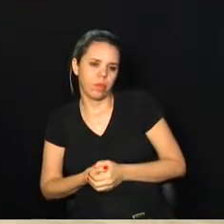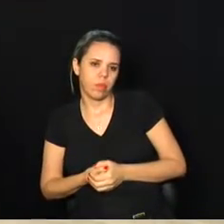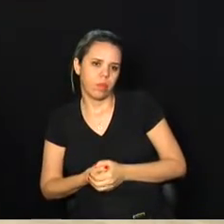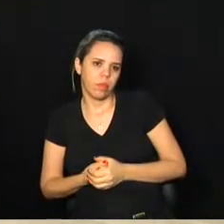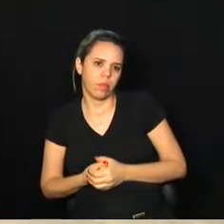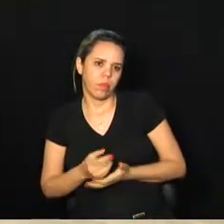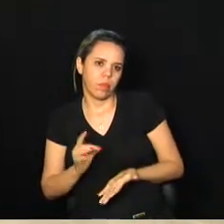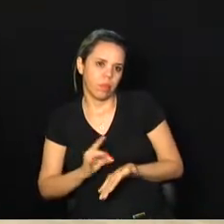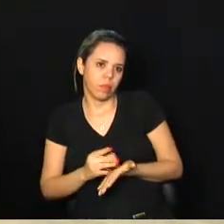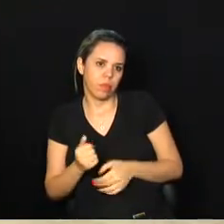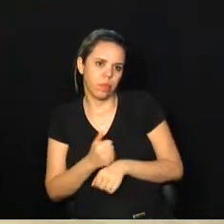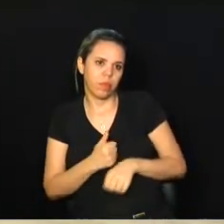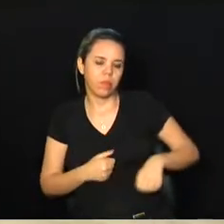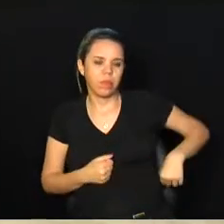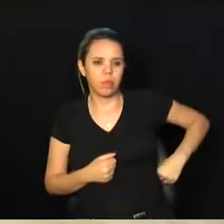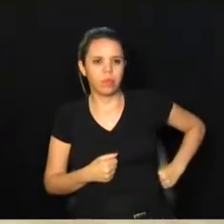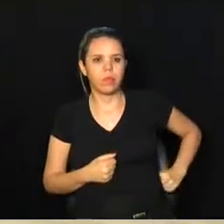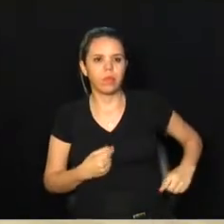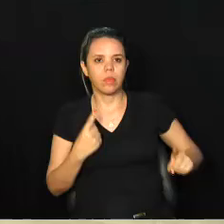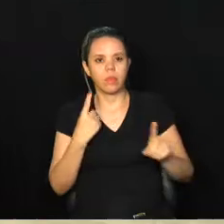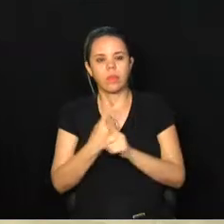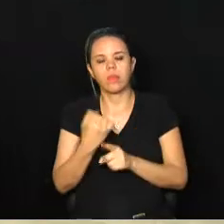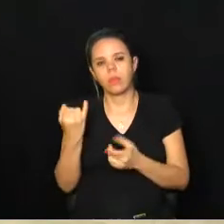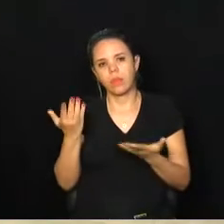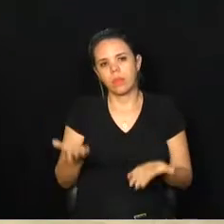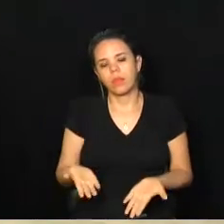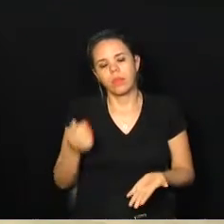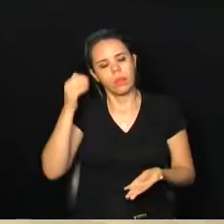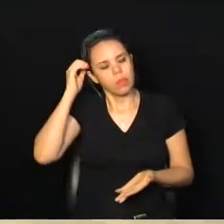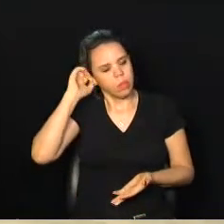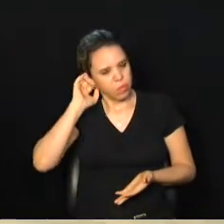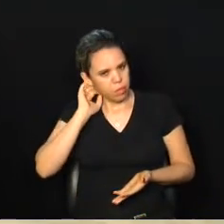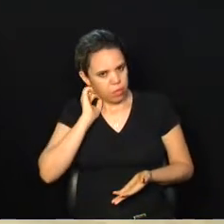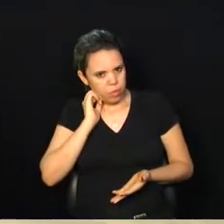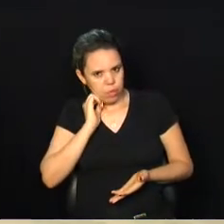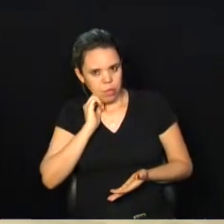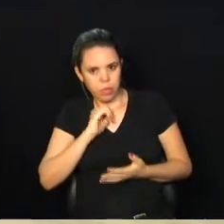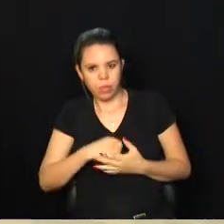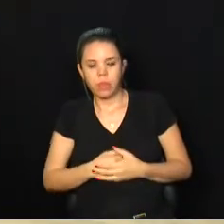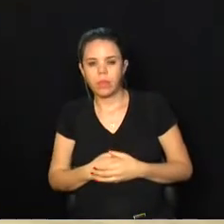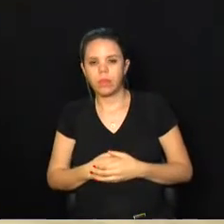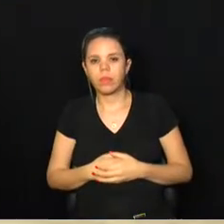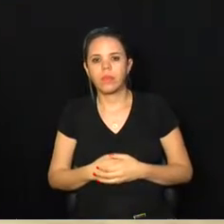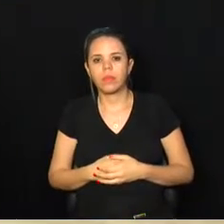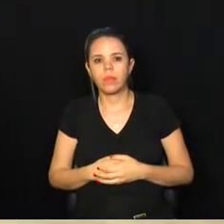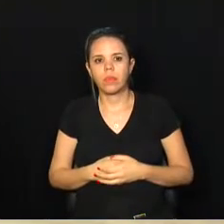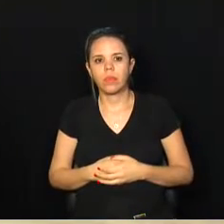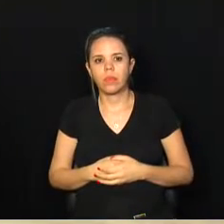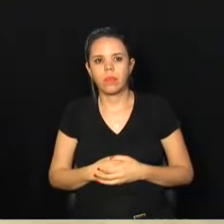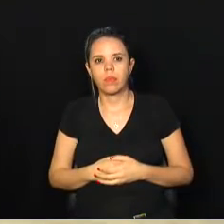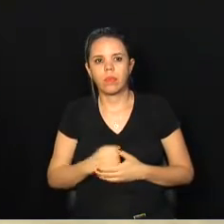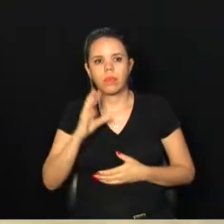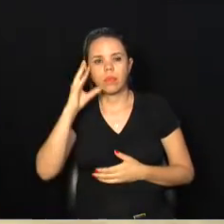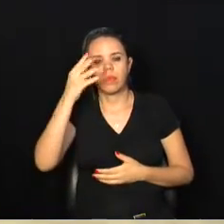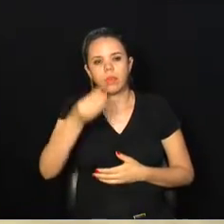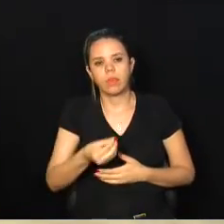nossa realidade. Foi um encontro muito importante para a gente afinar os